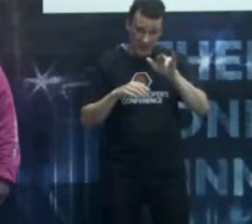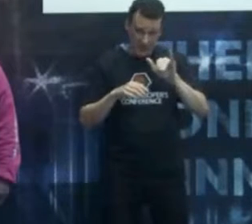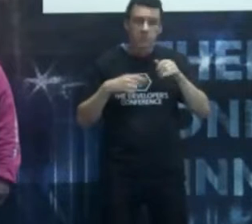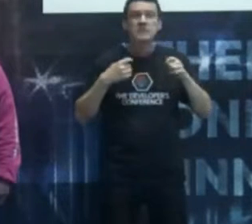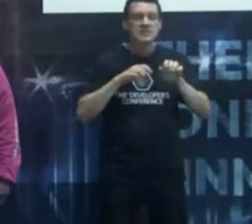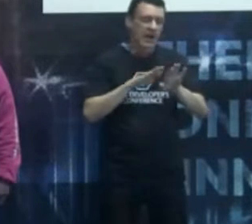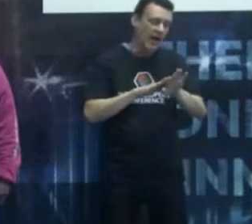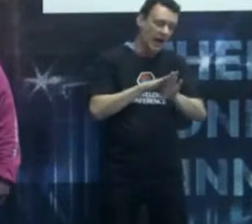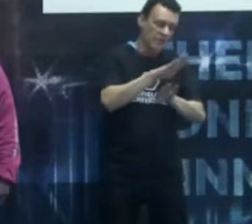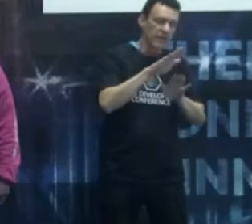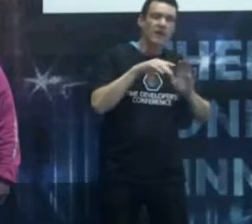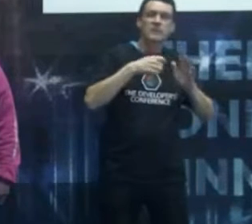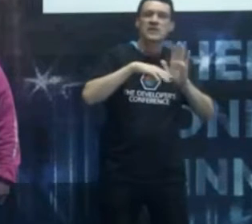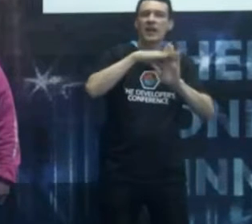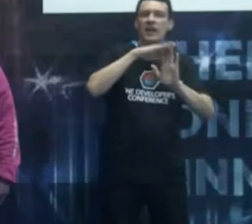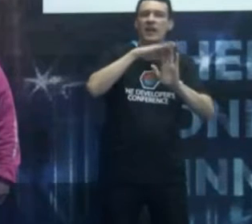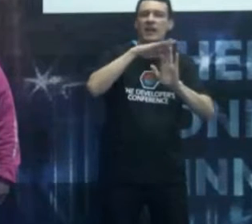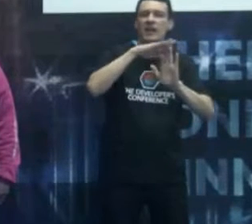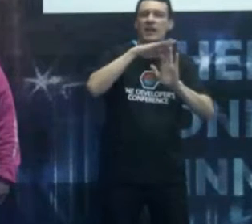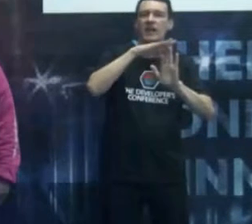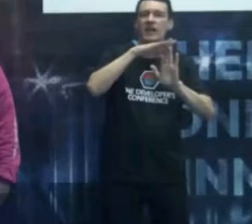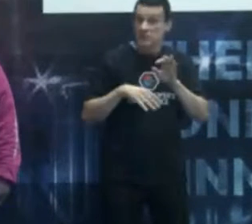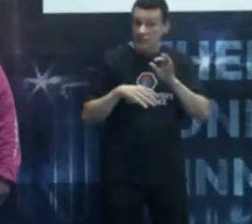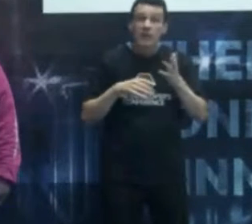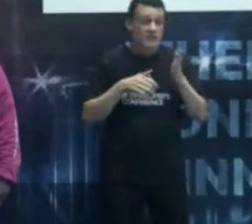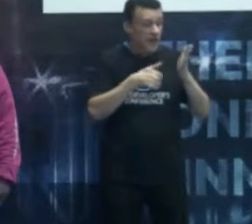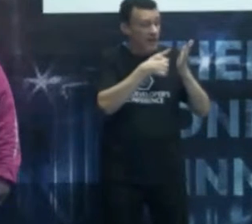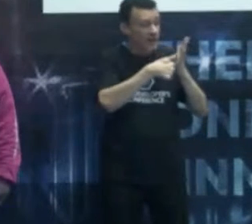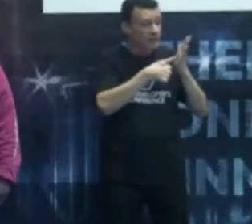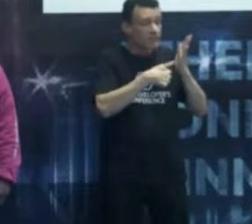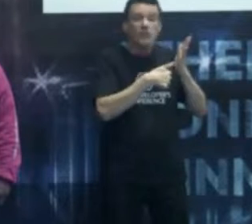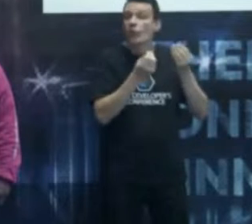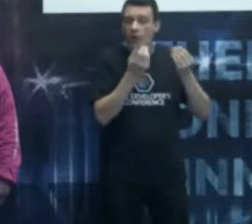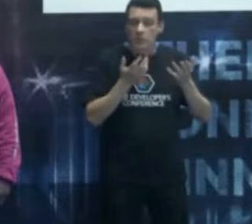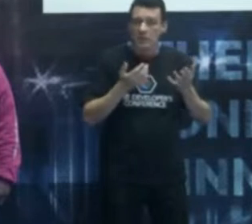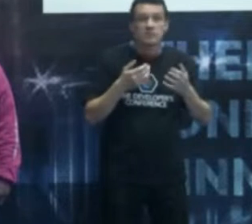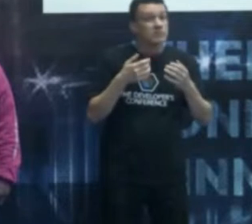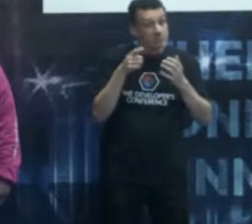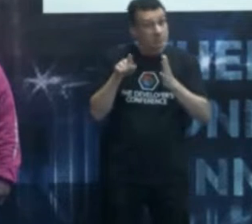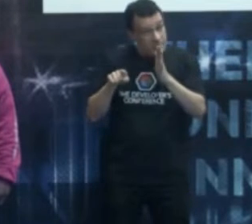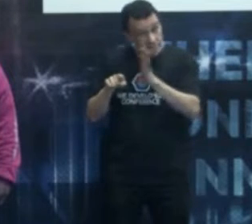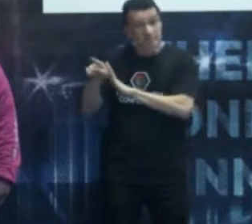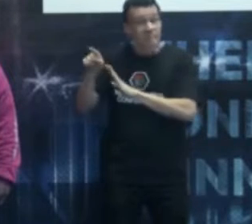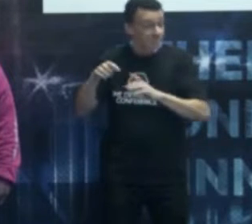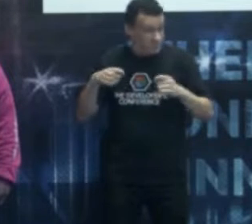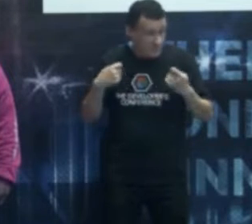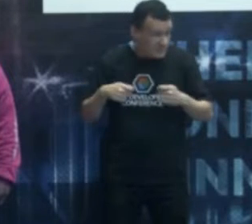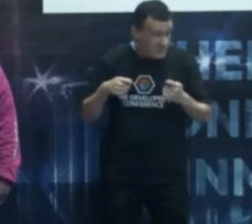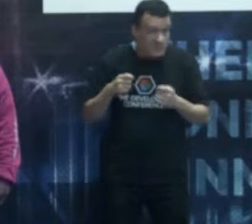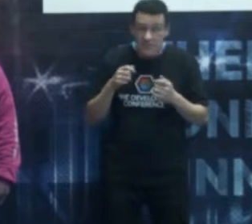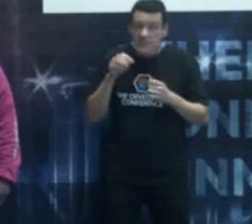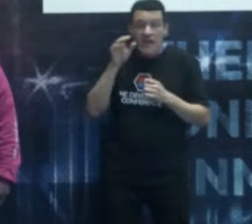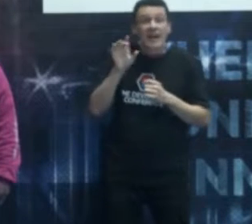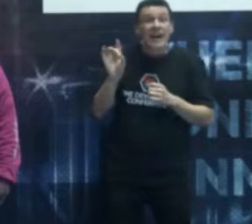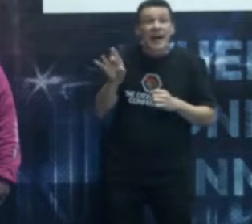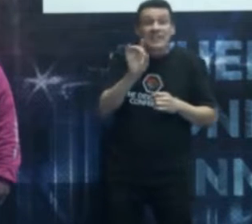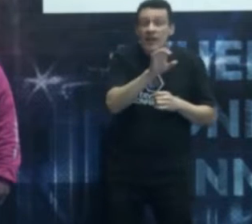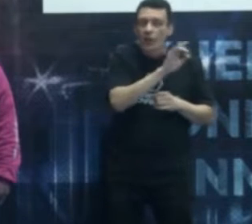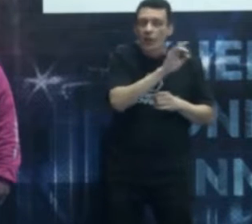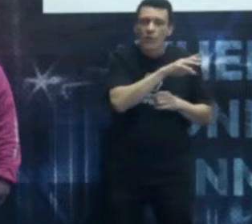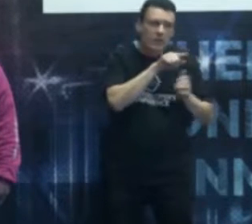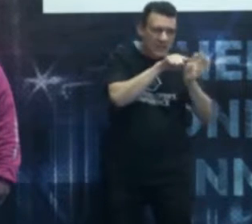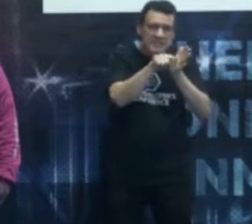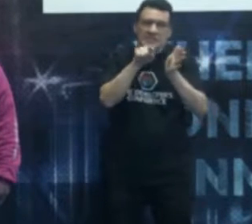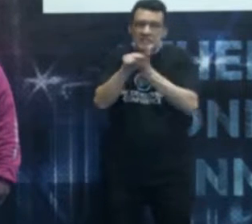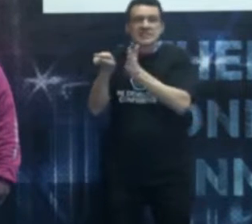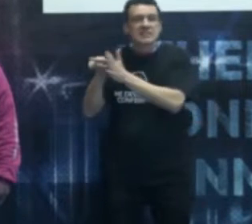Legal. Mas como que o Vini usa elevador? Não sei. Tem que entender o que o Vini tem de funcionalidade. Então é muito